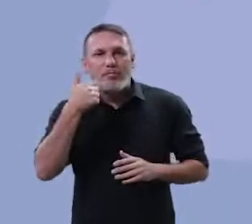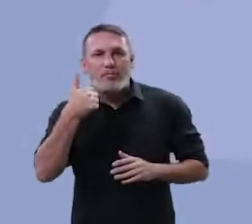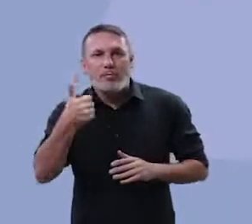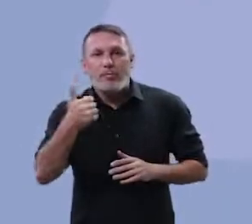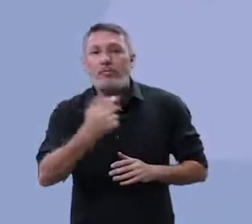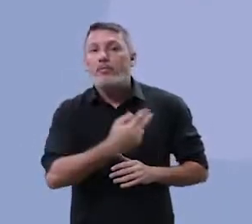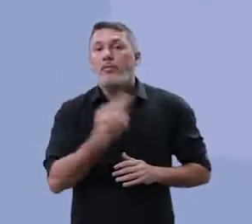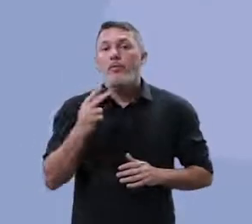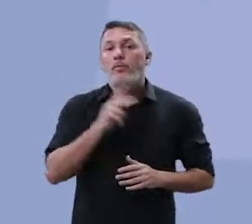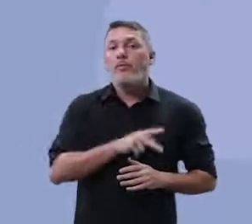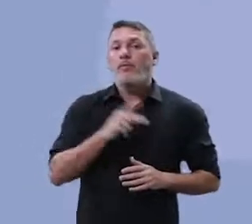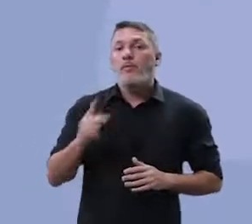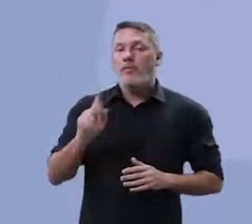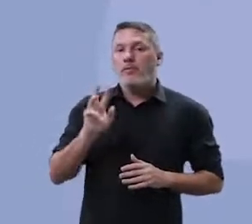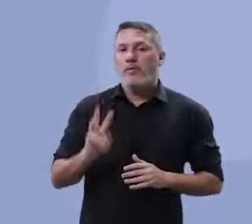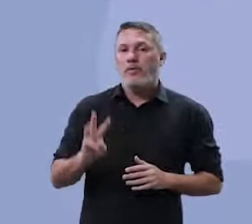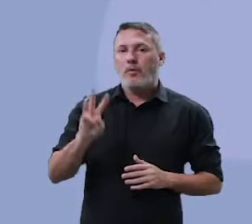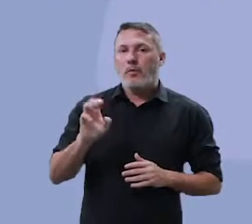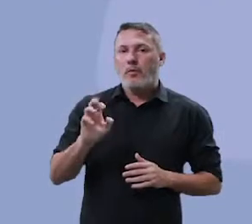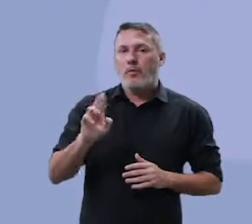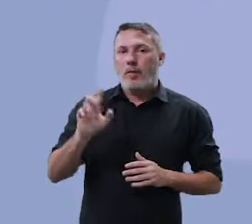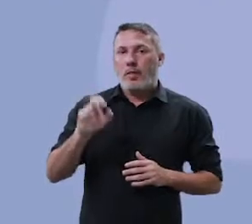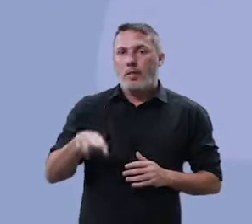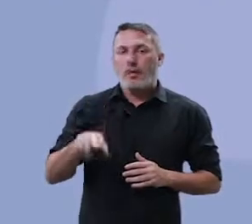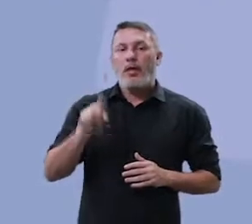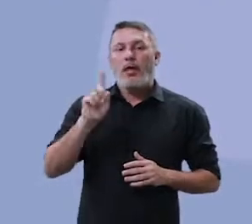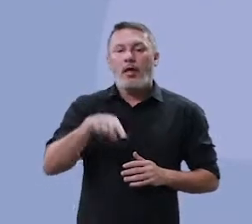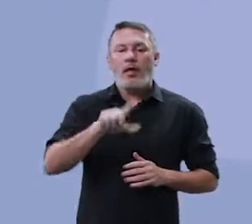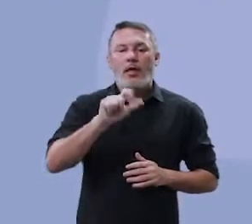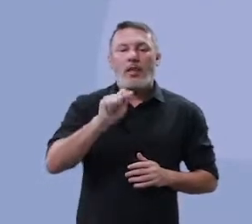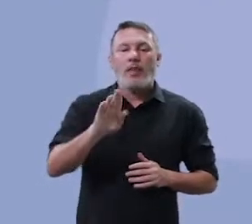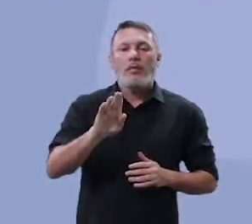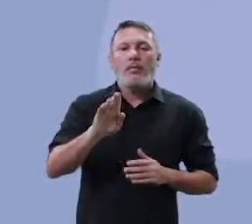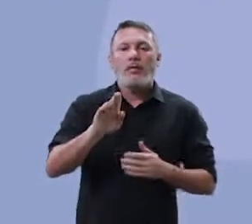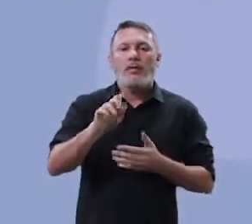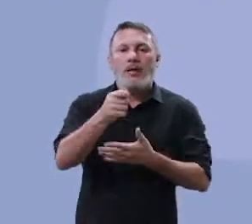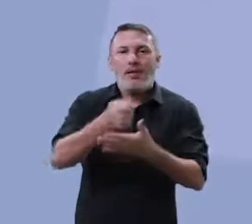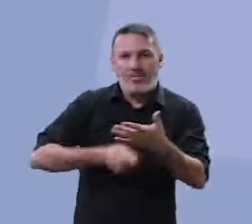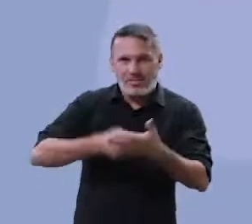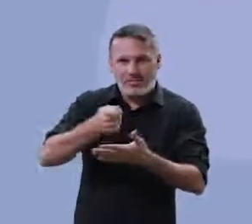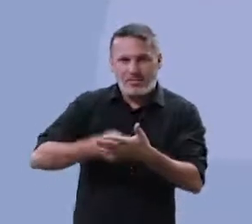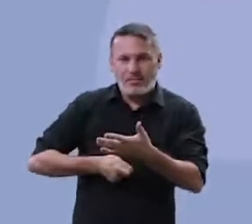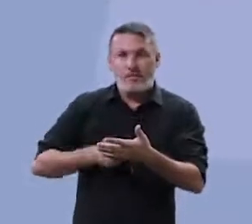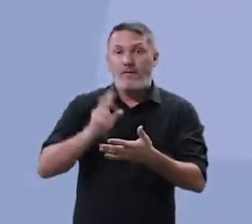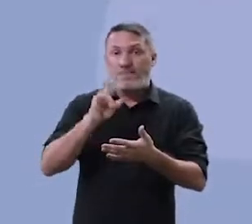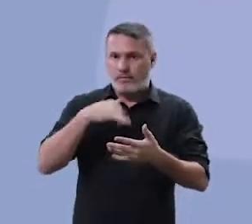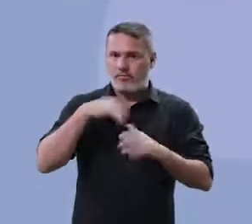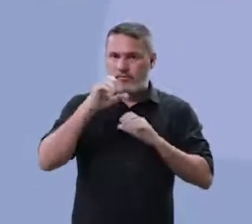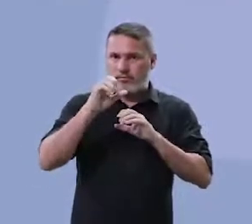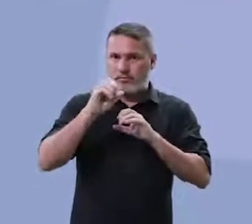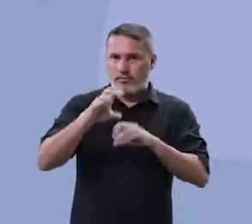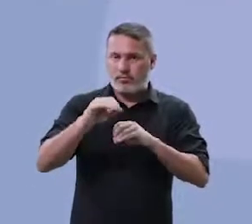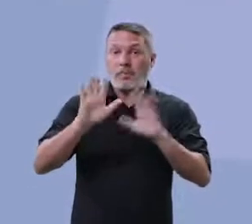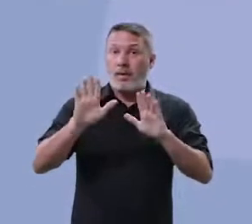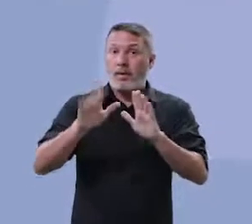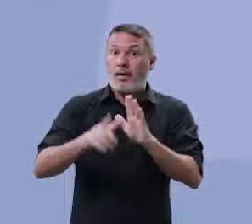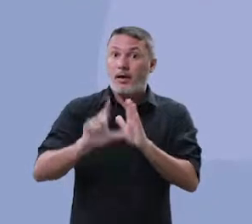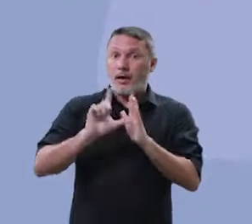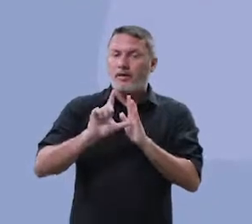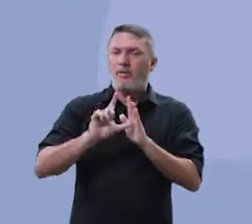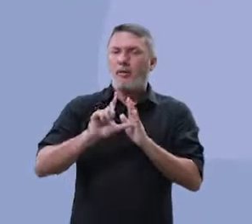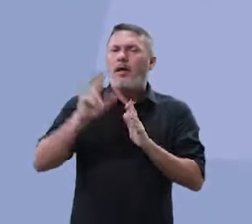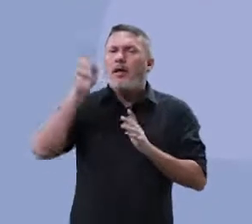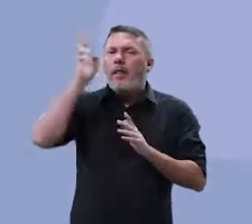Fala pessoal, tudo bem? Professor Werlen aqui no Laboratório de Redação para mais uma aula. Antes de começar nossa